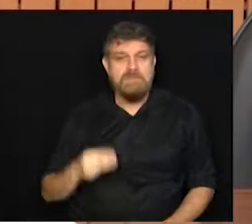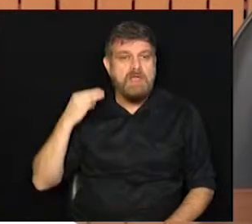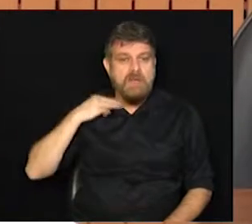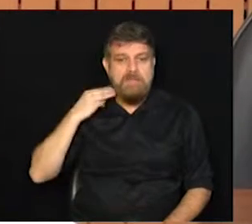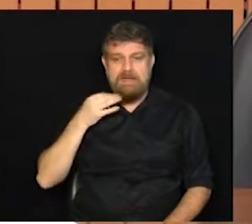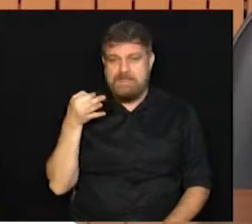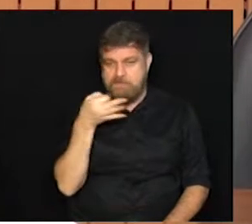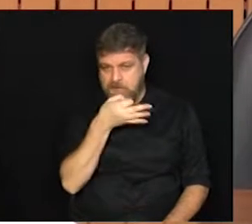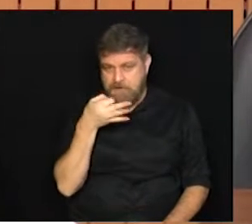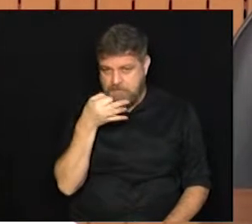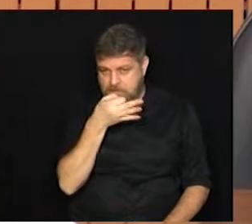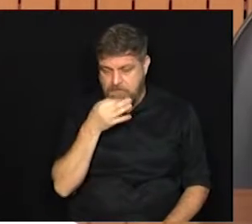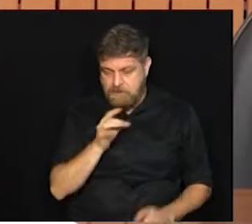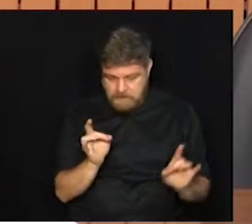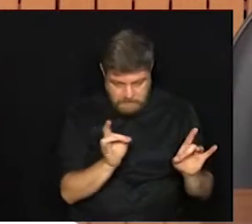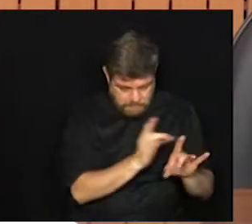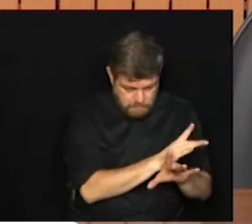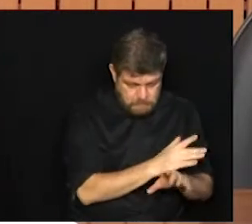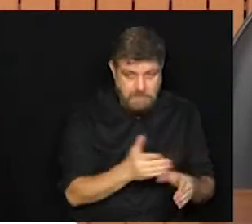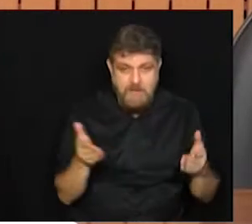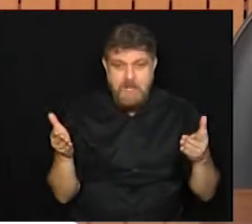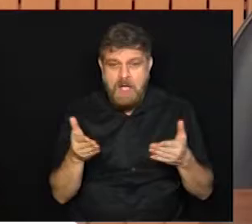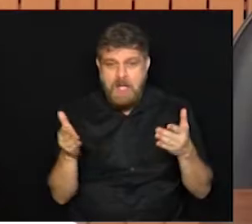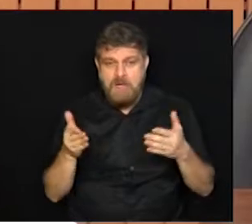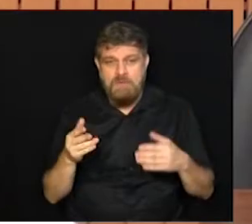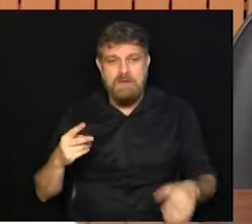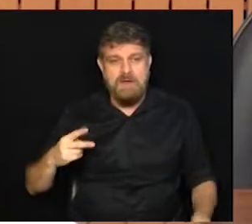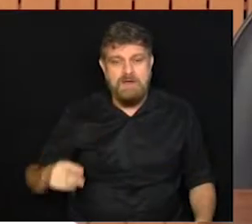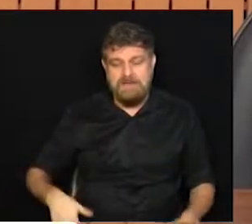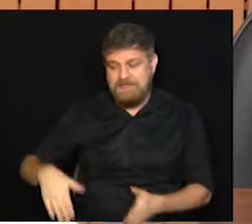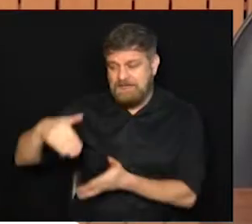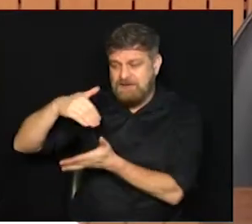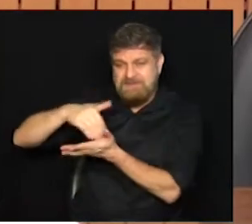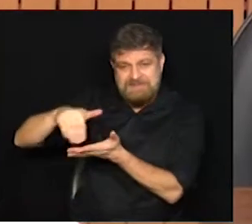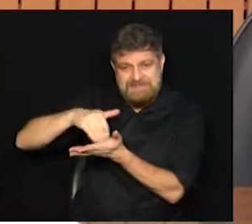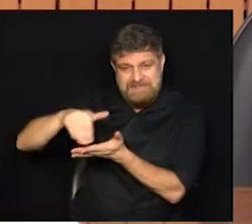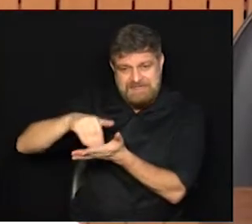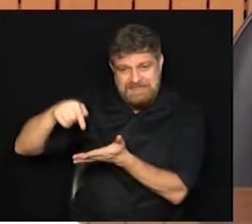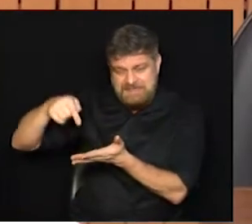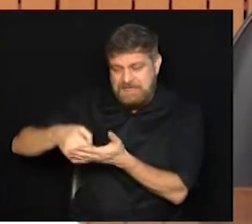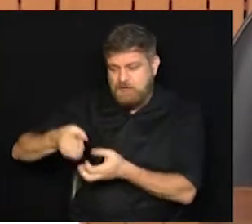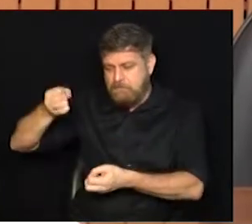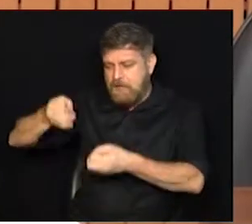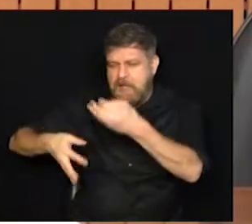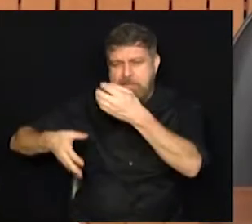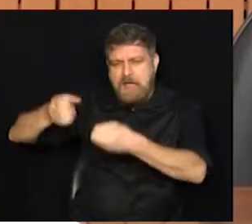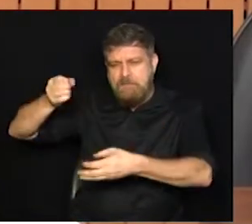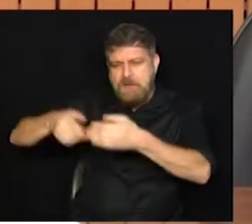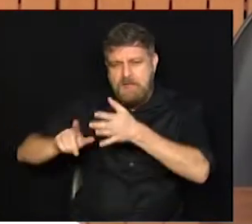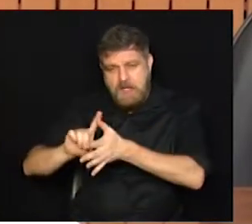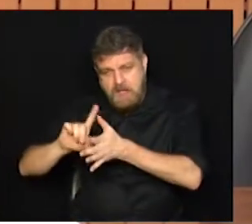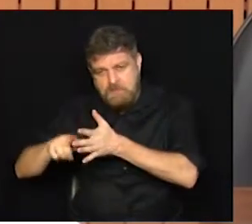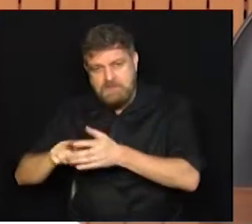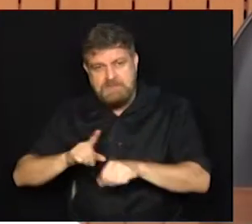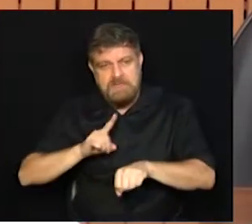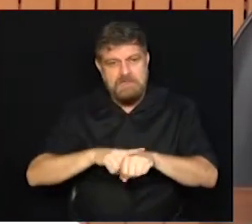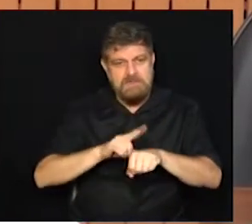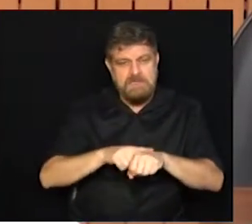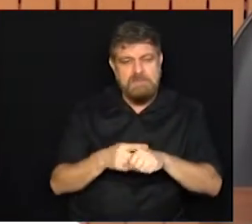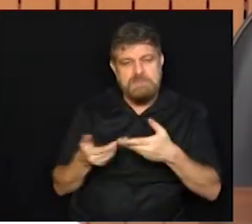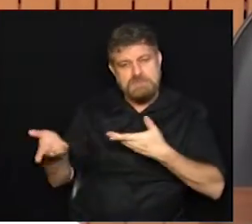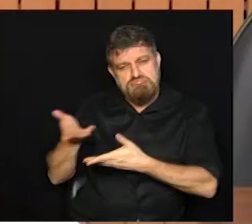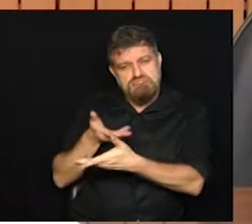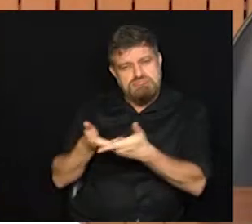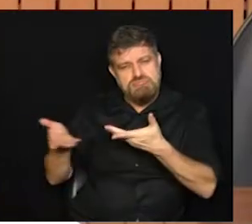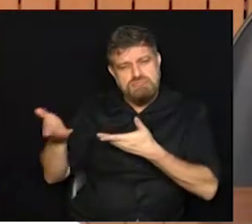Mariana Conte, eu já vou passar, viu, Paulo Gaspar, para o secretário, porque assim ele vai adiantando e depois a gente tem todo o tempo para conversar com ele,